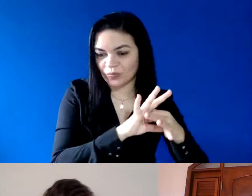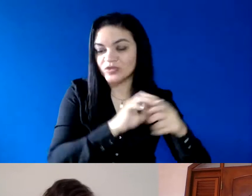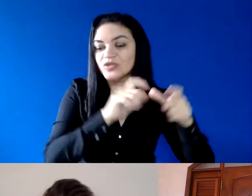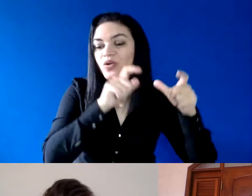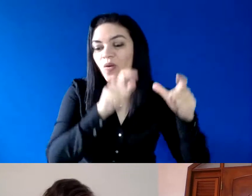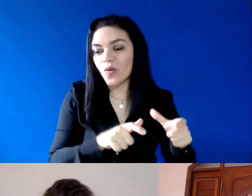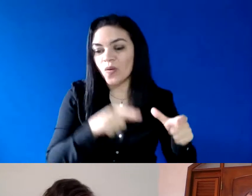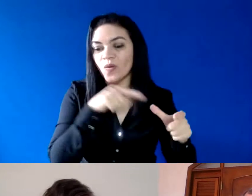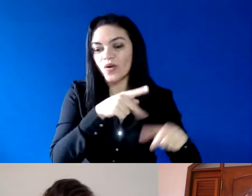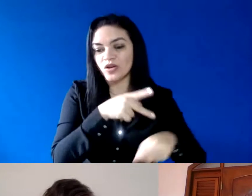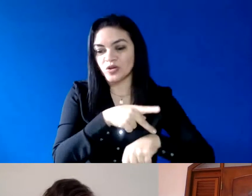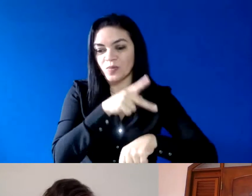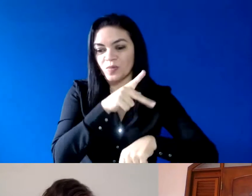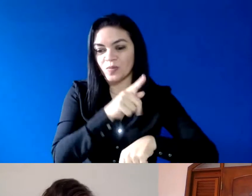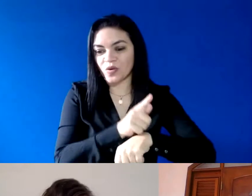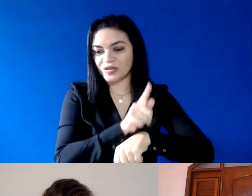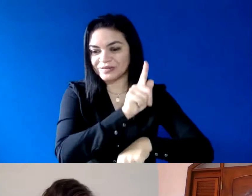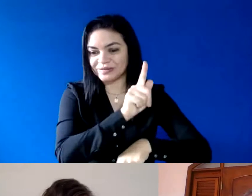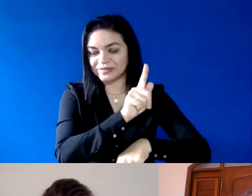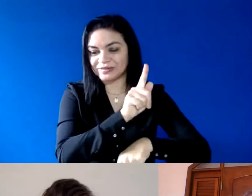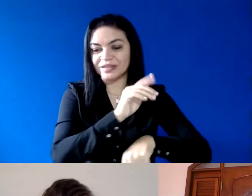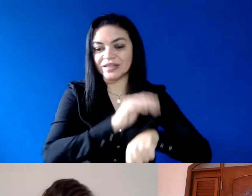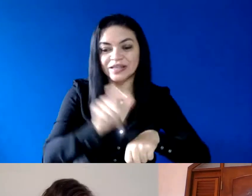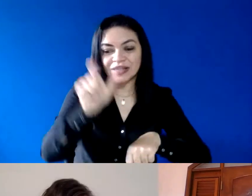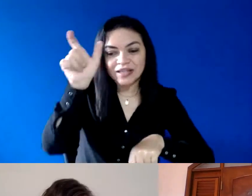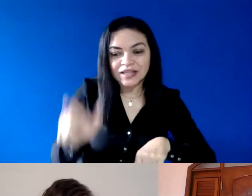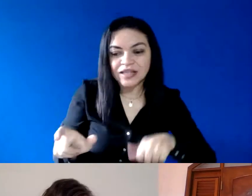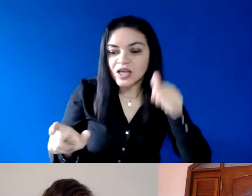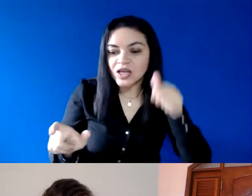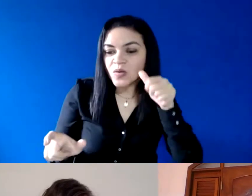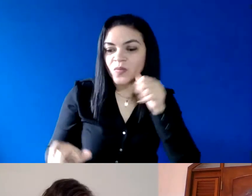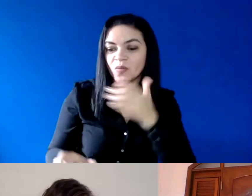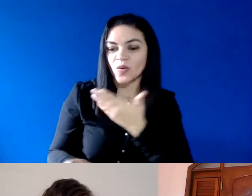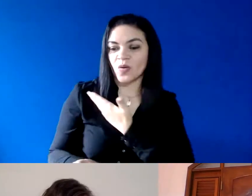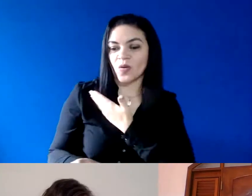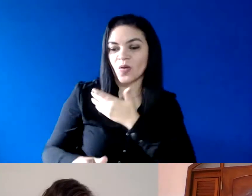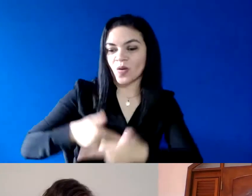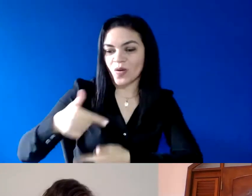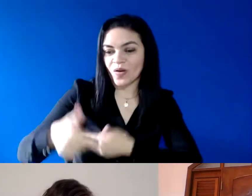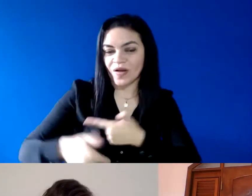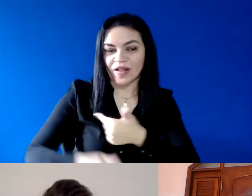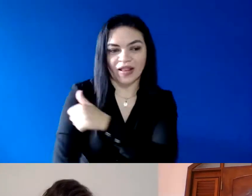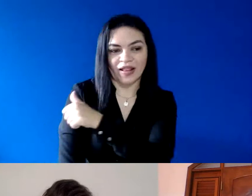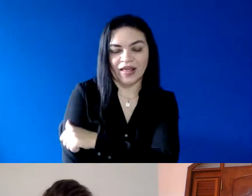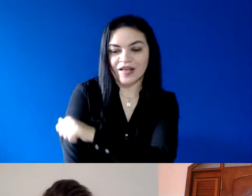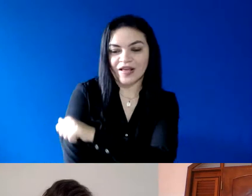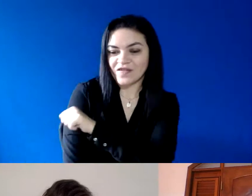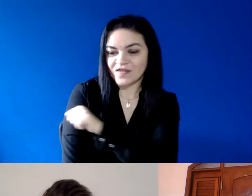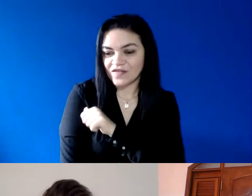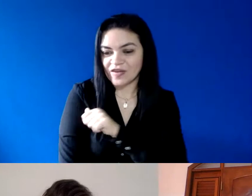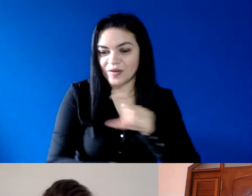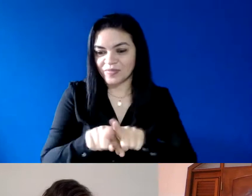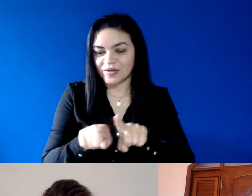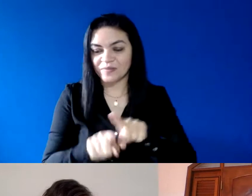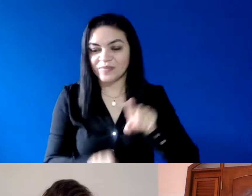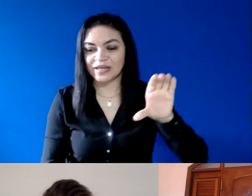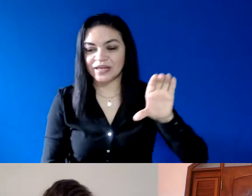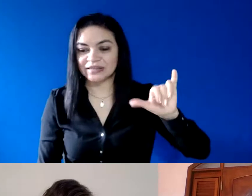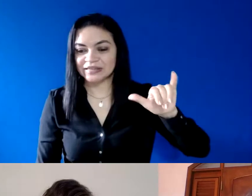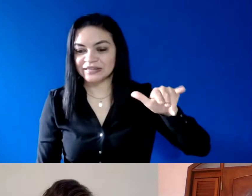assentada a pós-graduação, aí na figura da colega de trabalho, enfermeira, Cíntia